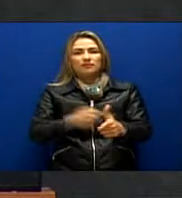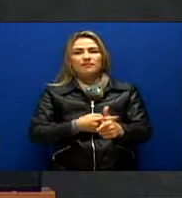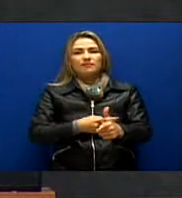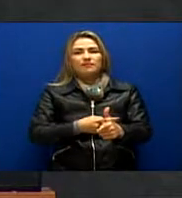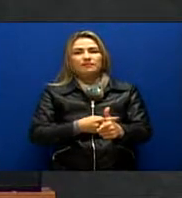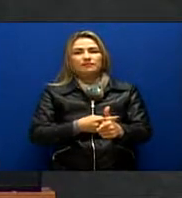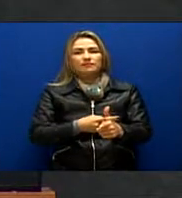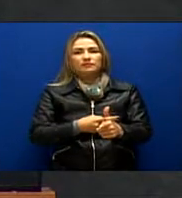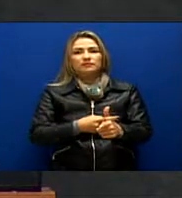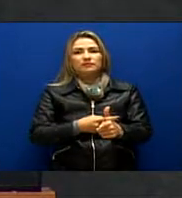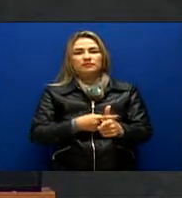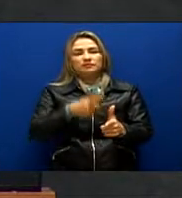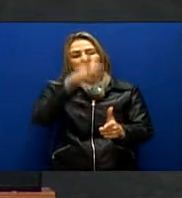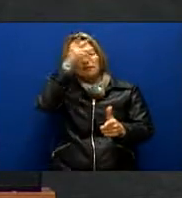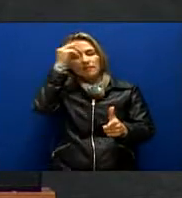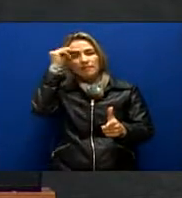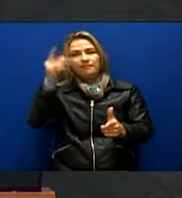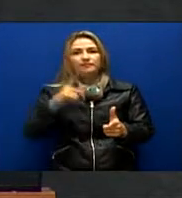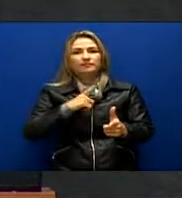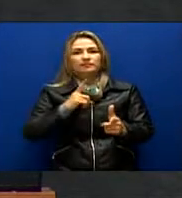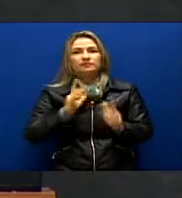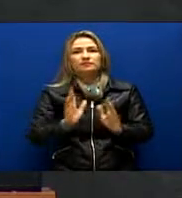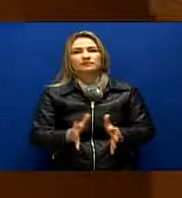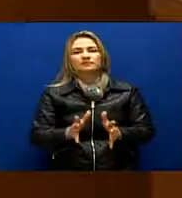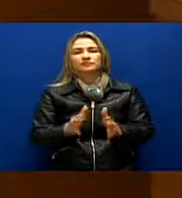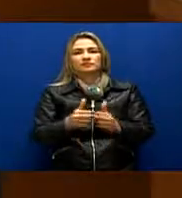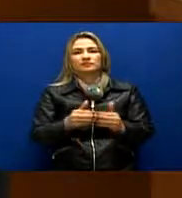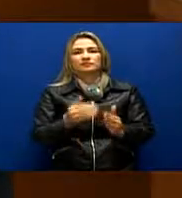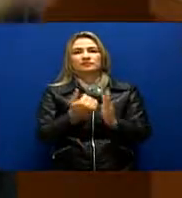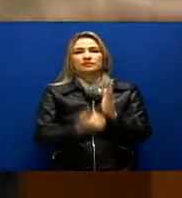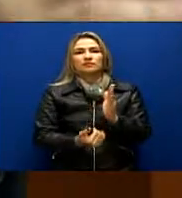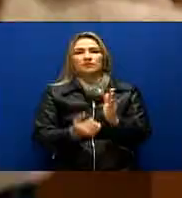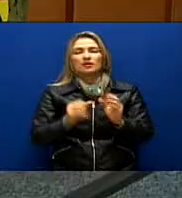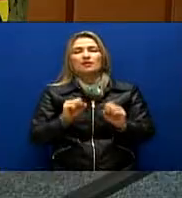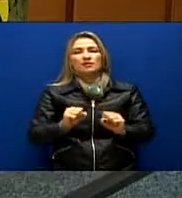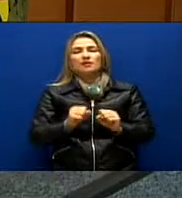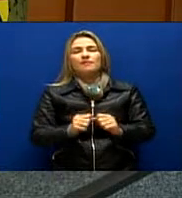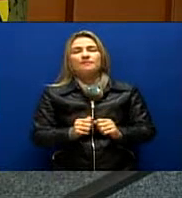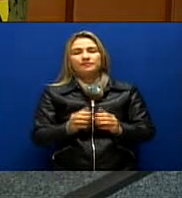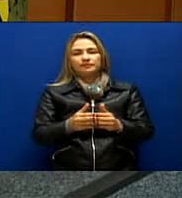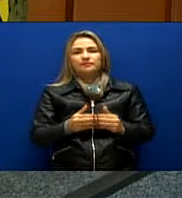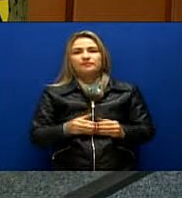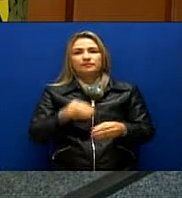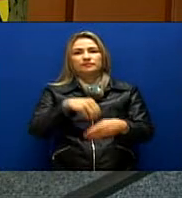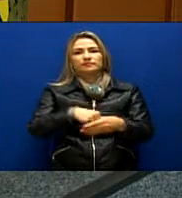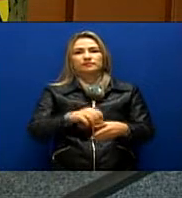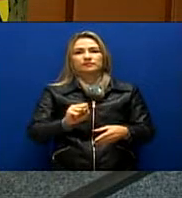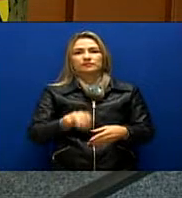na prefeitura municipal de Sorocaba. O voto sim. Caminhando, voto sim, senhor presidente.